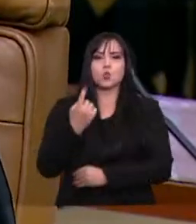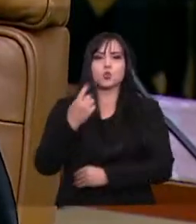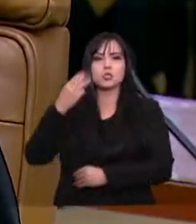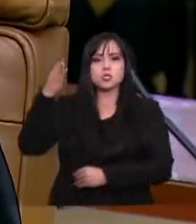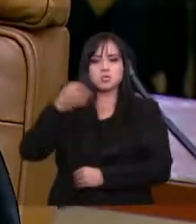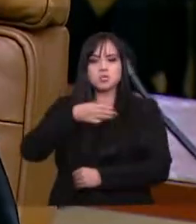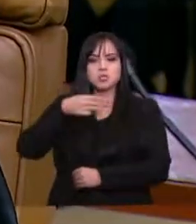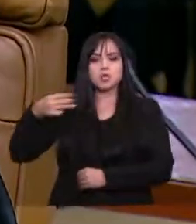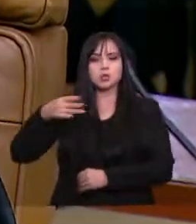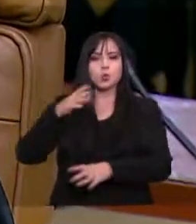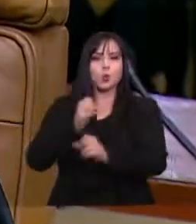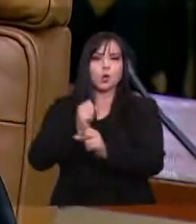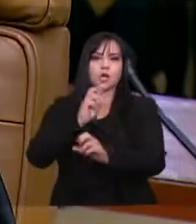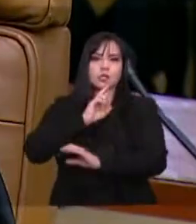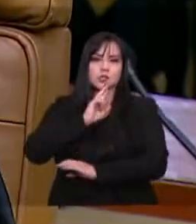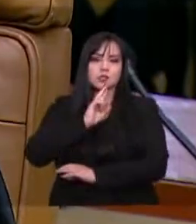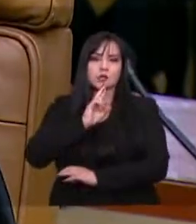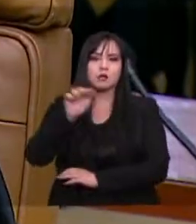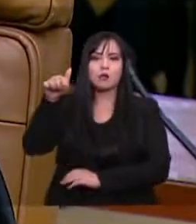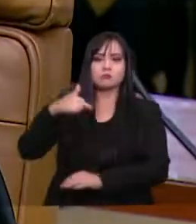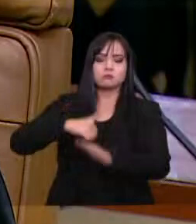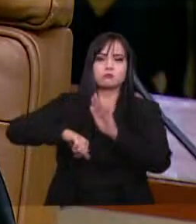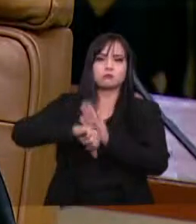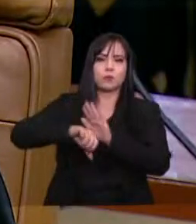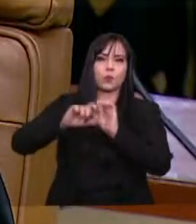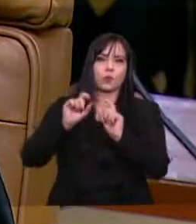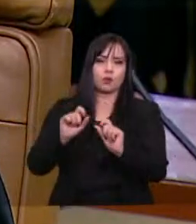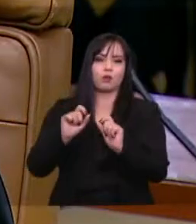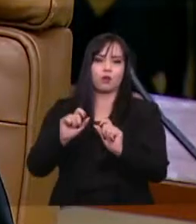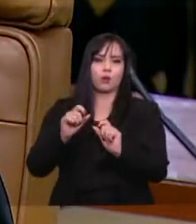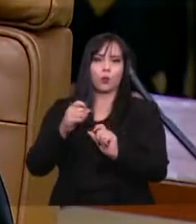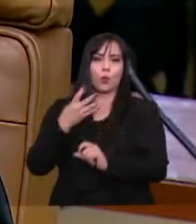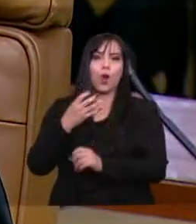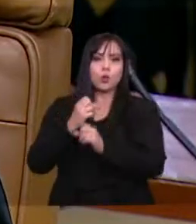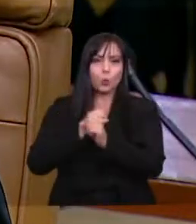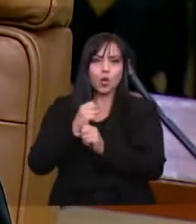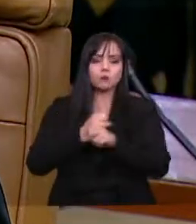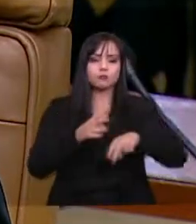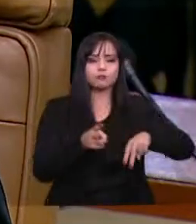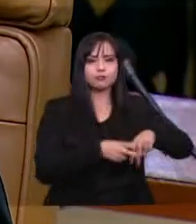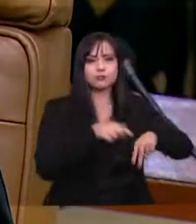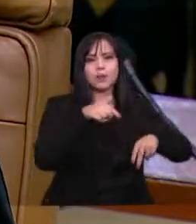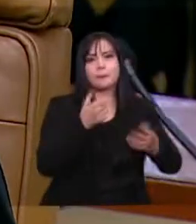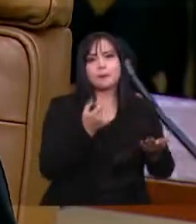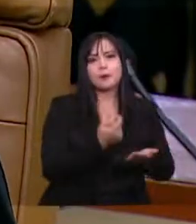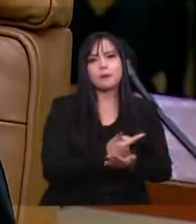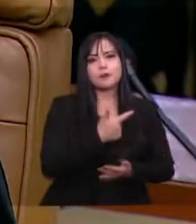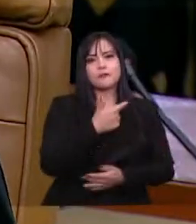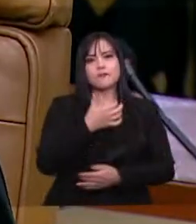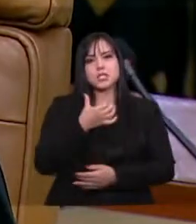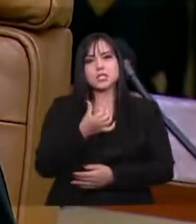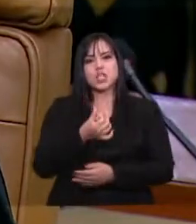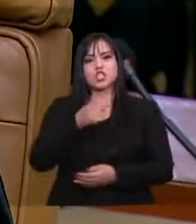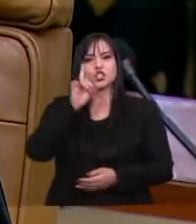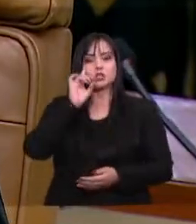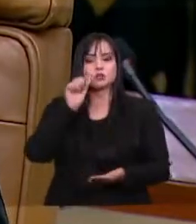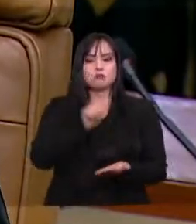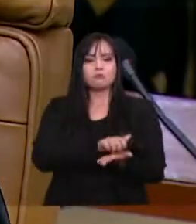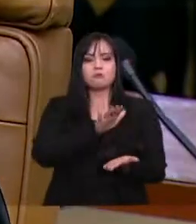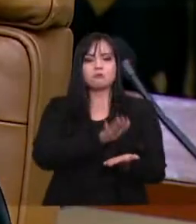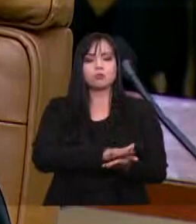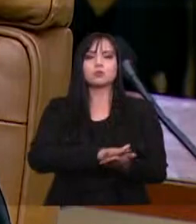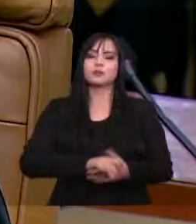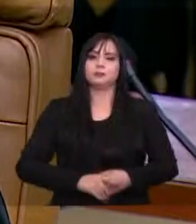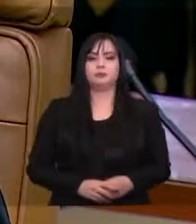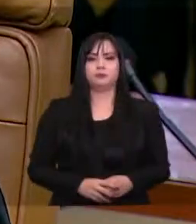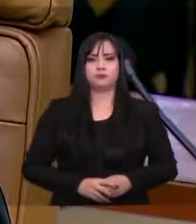terço resultando quanto a esse delito a reprimenda de quatro anos de reclusão e pagamento de 26 Dias muda e o